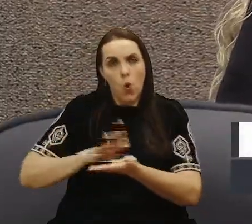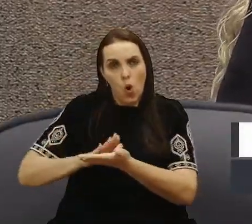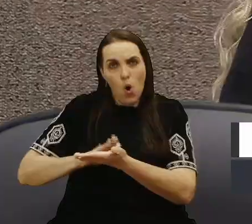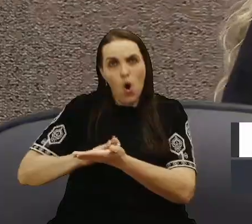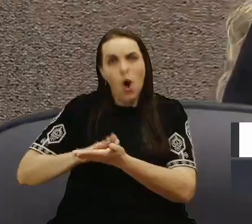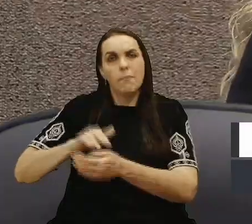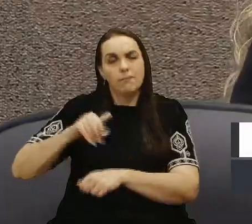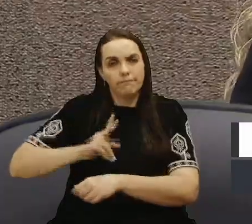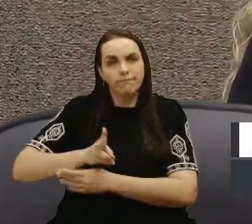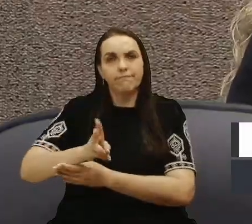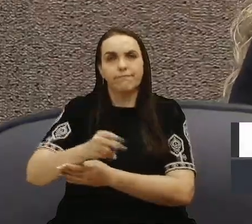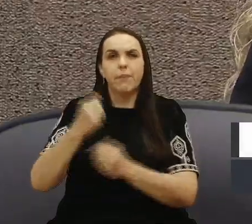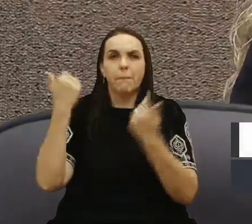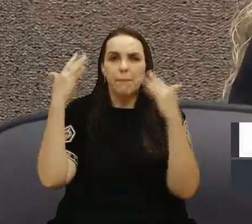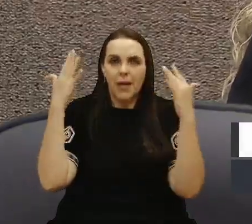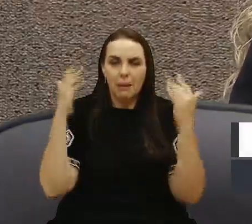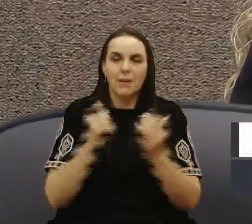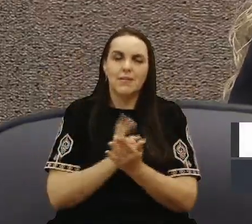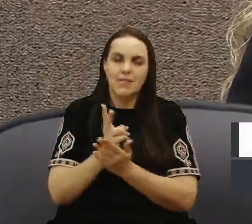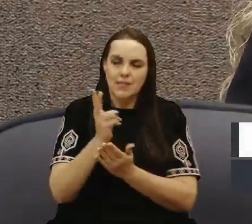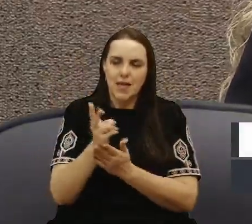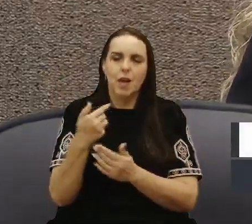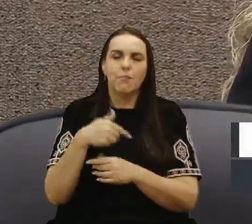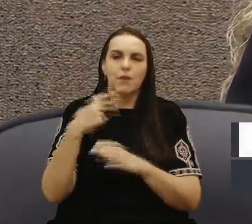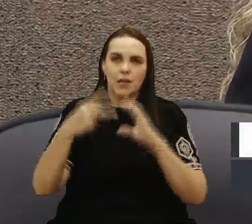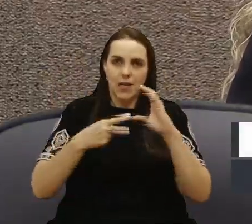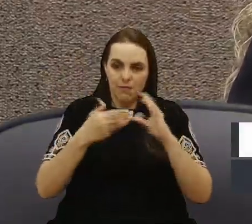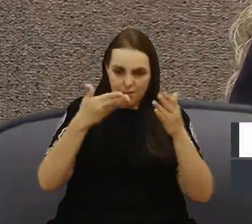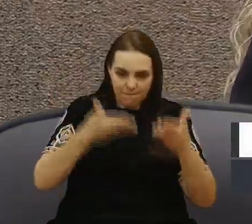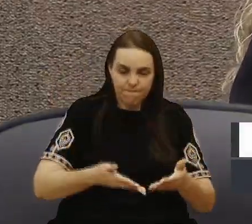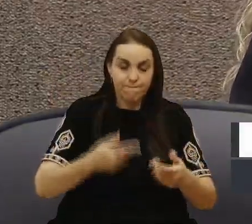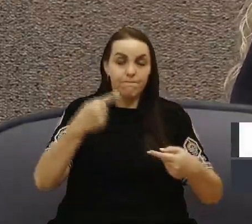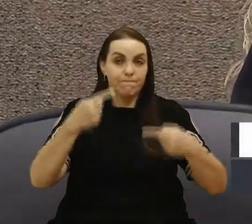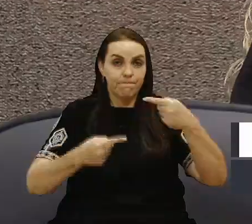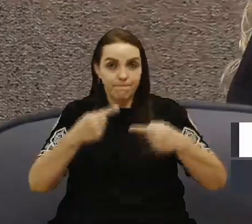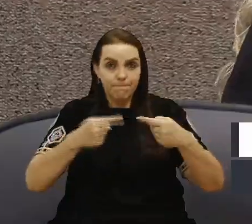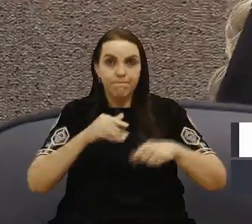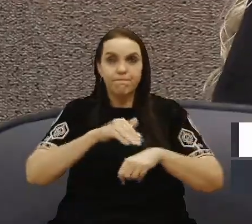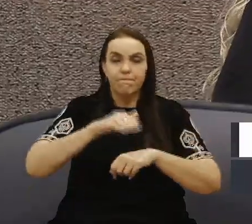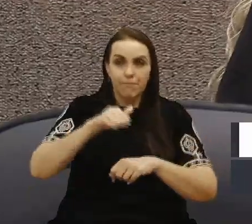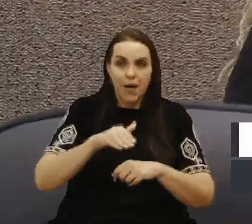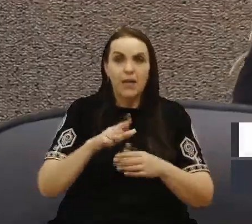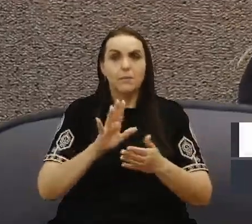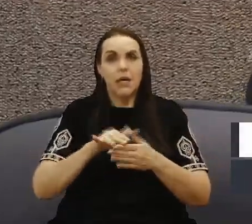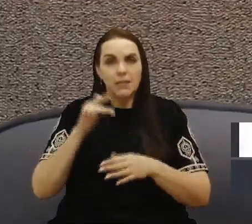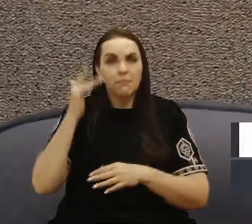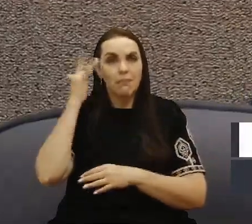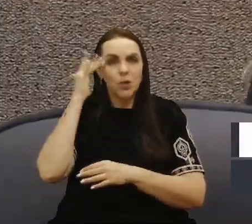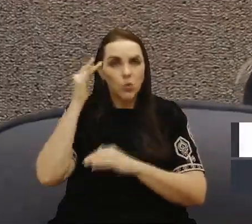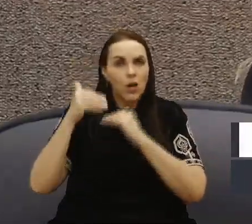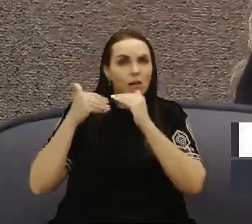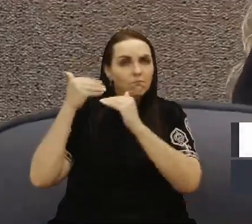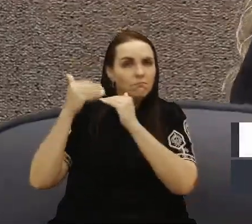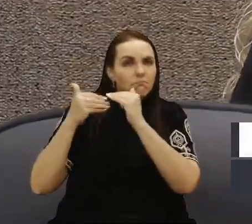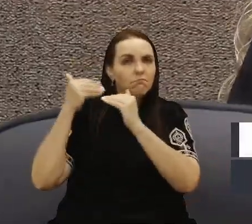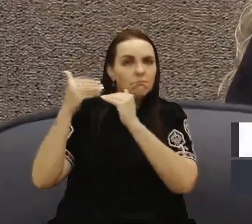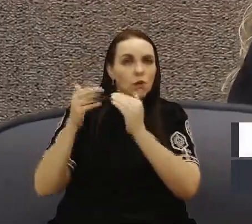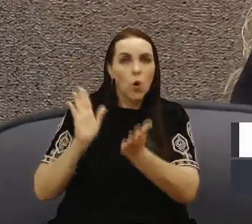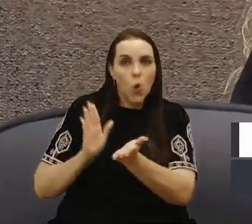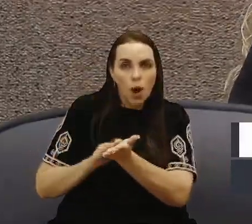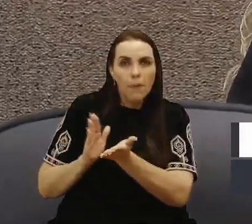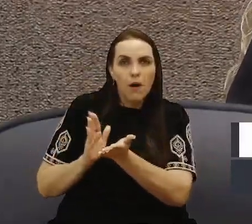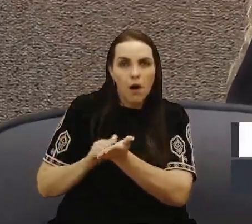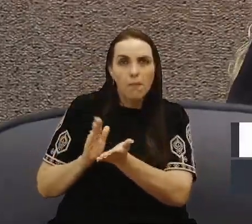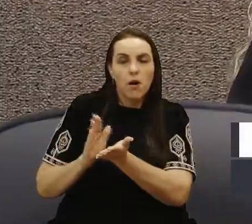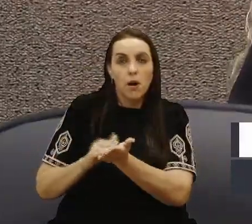isso à tona vários momentos na Câmara, porque quanto mais a gente discute, mais a gente amadurece, mais a gente cobra, aí pode